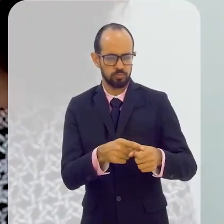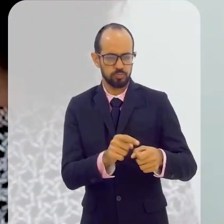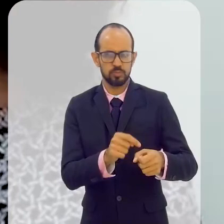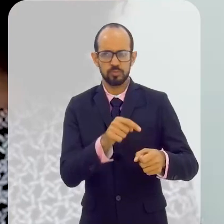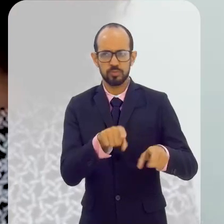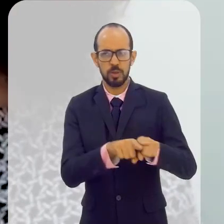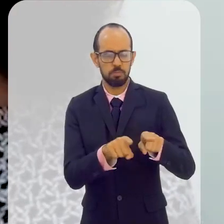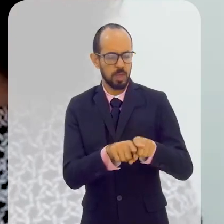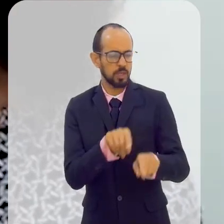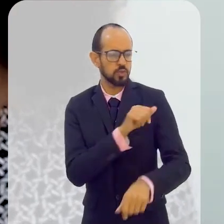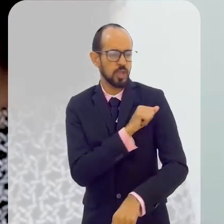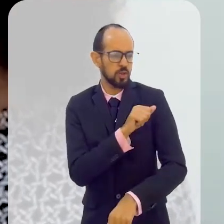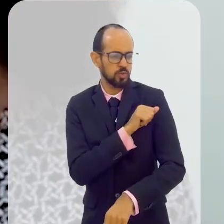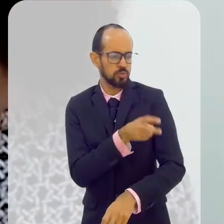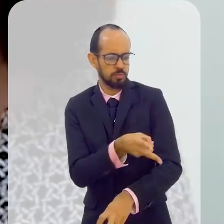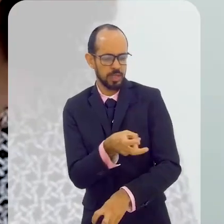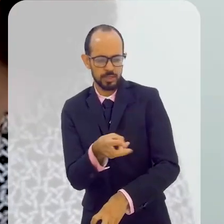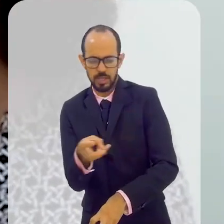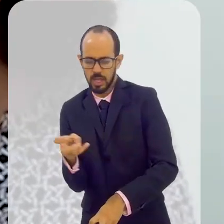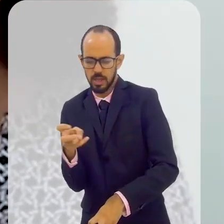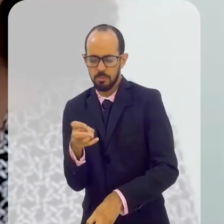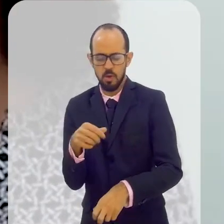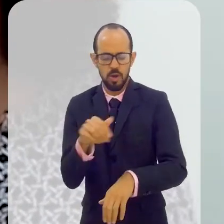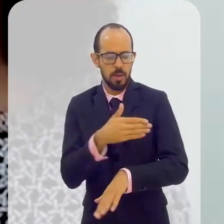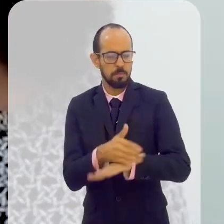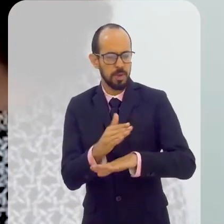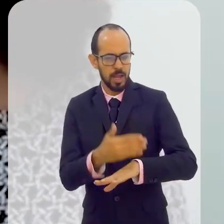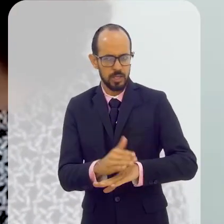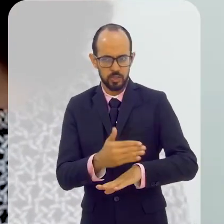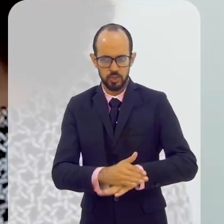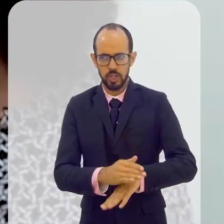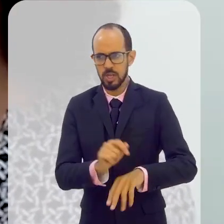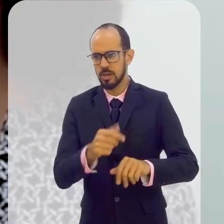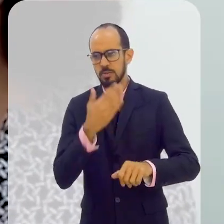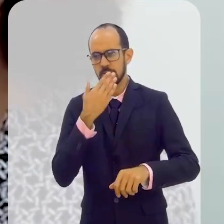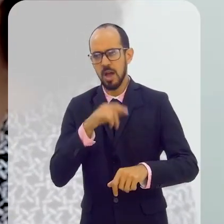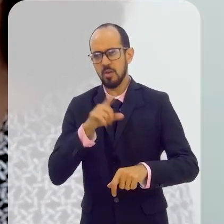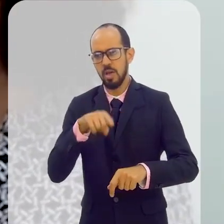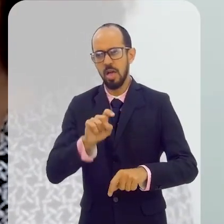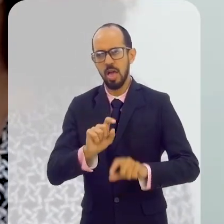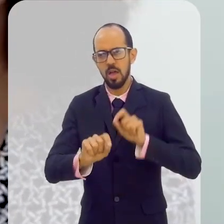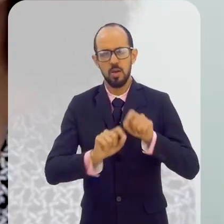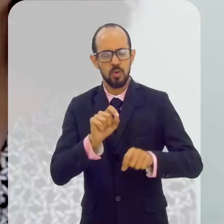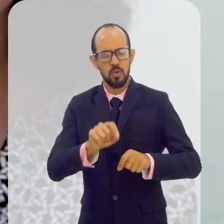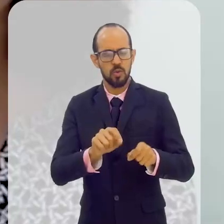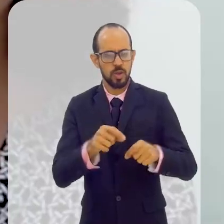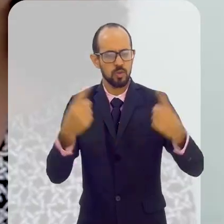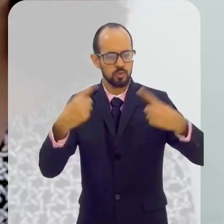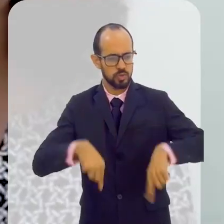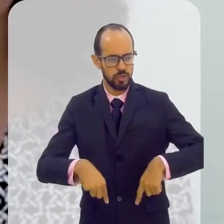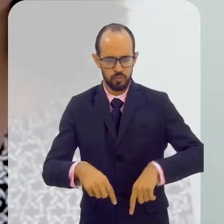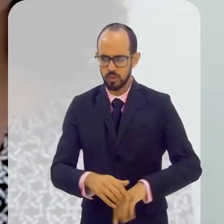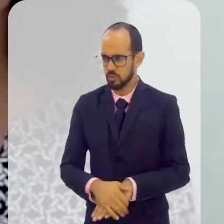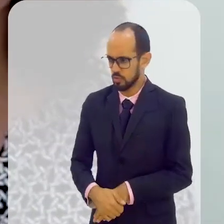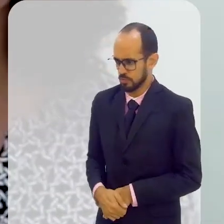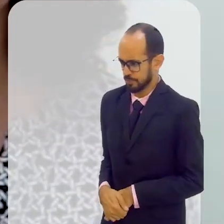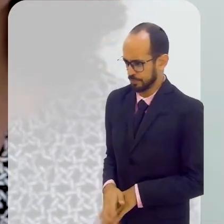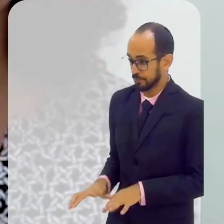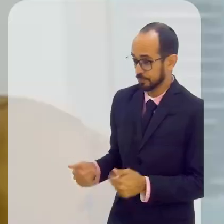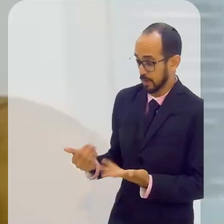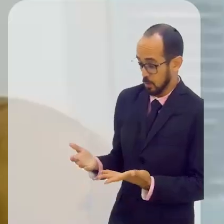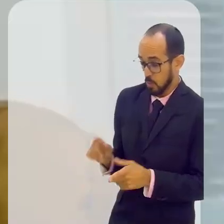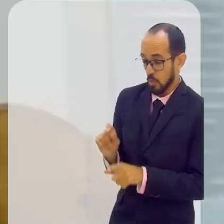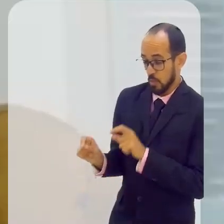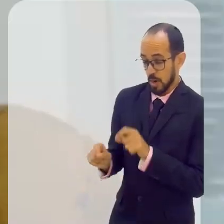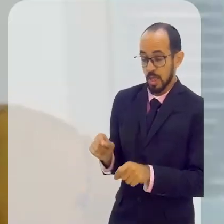estão colaborando também para fazer com que os alunos vejam na prática, os professores possam também contribuir O que a cidade tem de desafios?